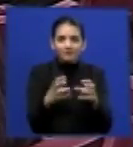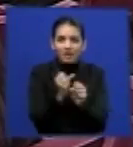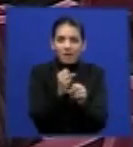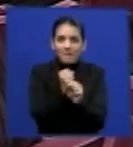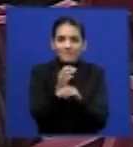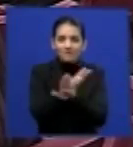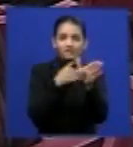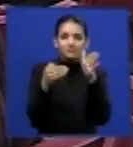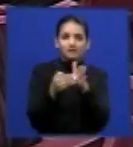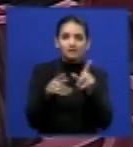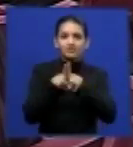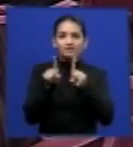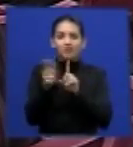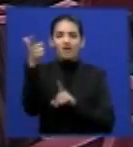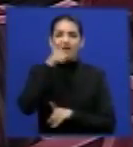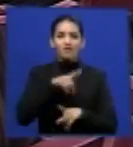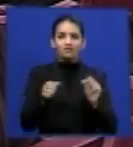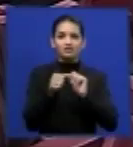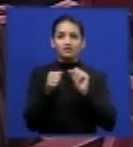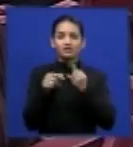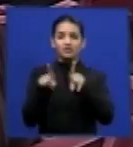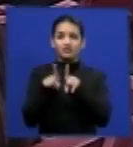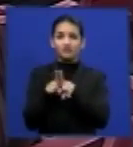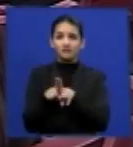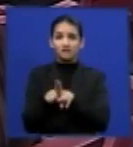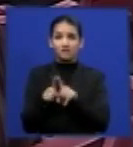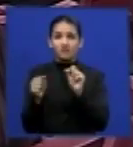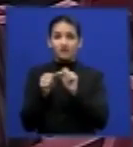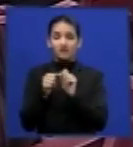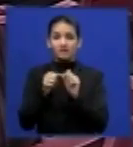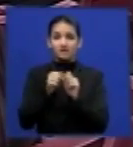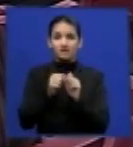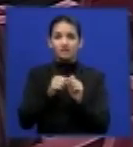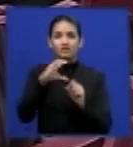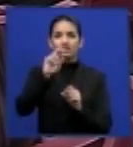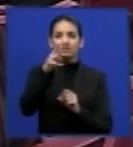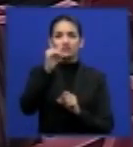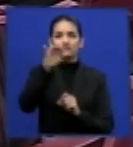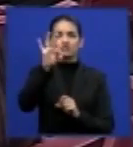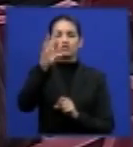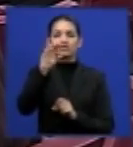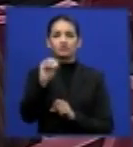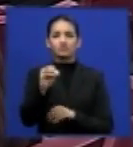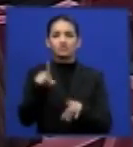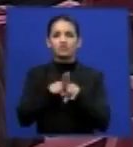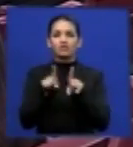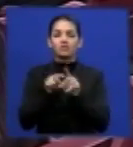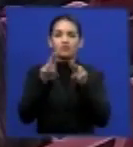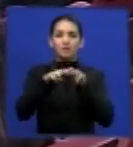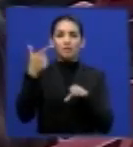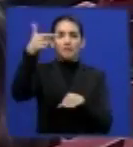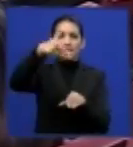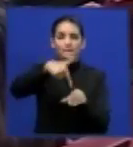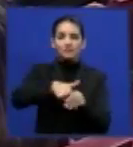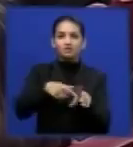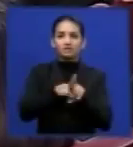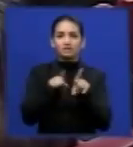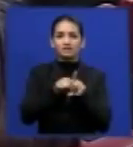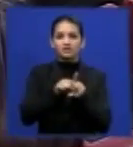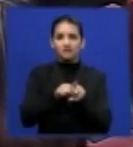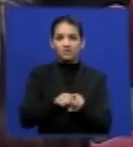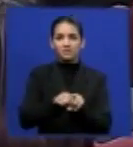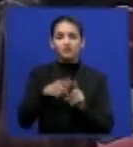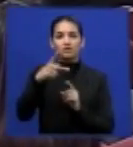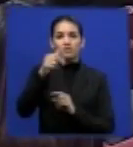o coprocessamento do pneu na industrialização do xisto. O Brasil possui uma unidade da Petrobras no Paraná que utiliza